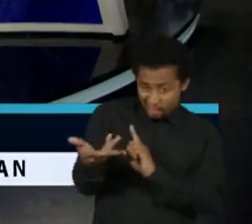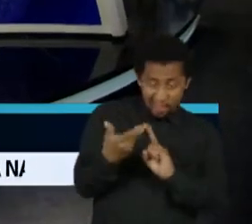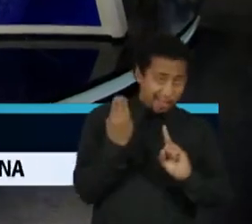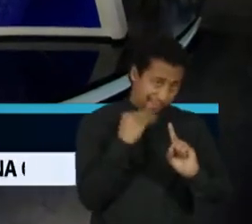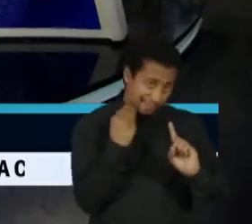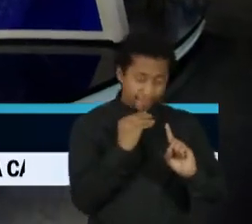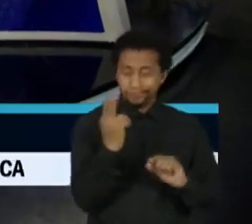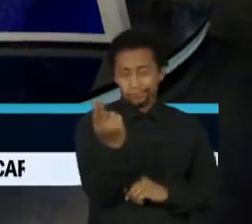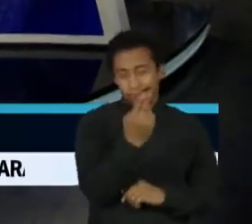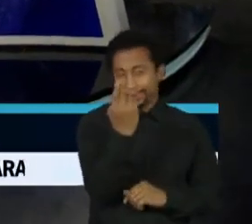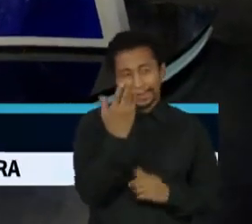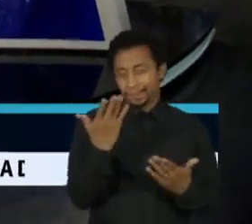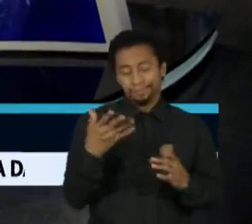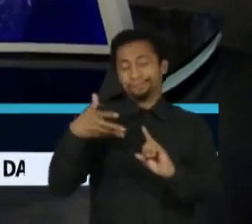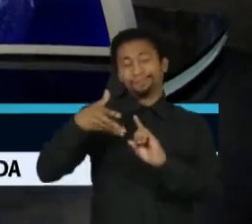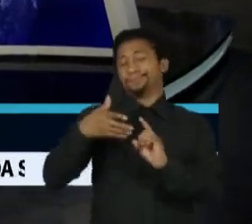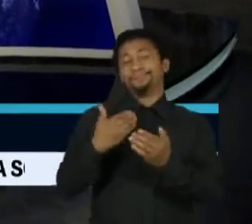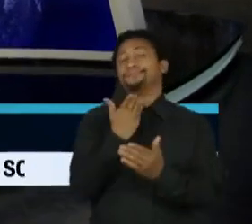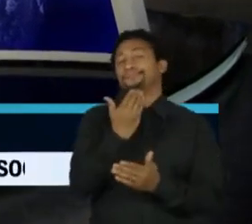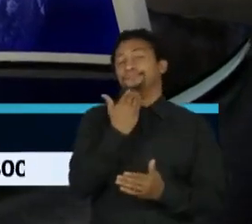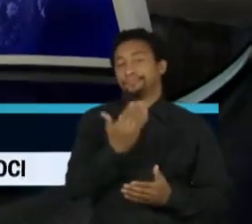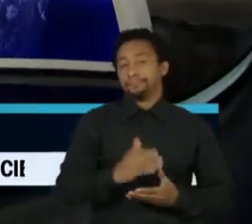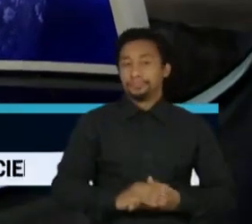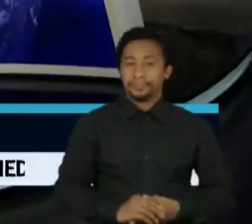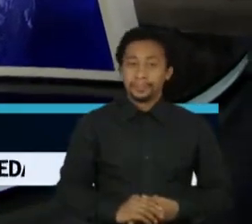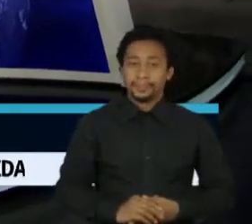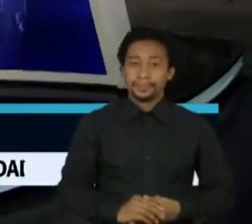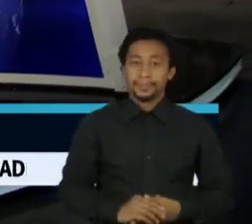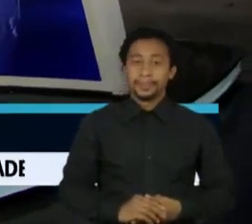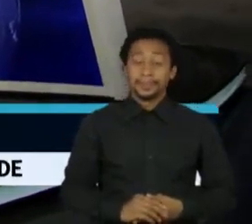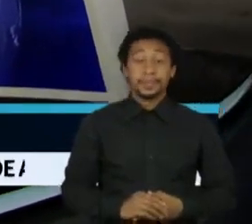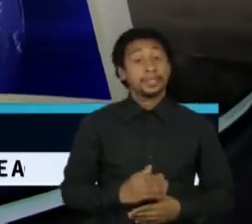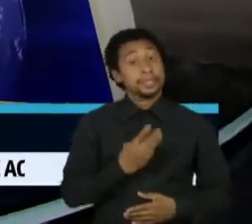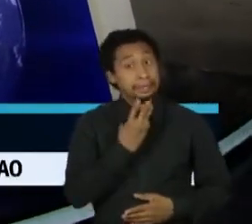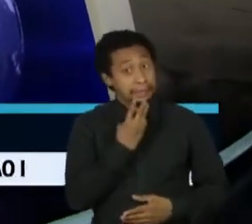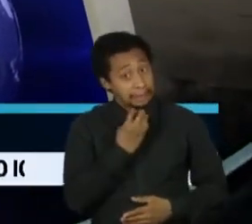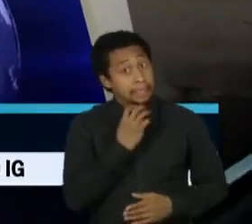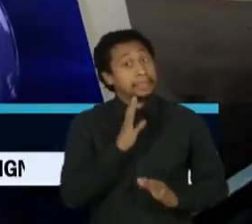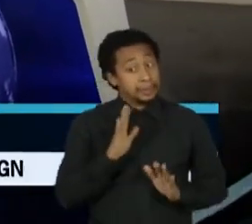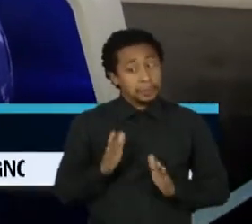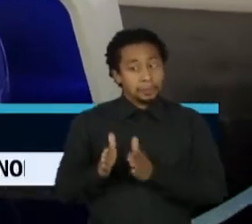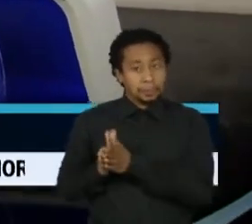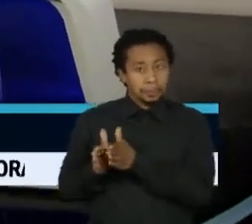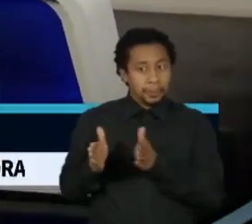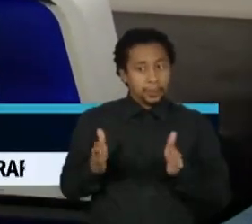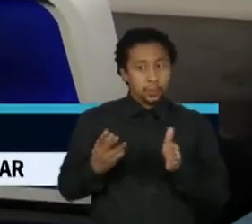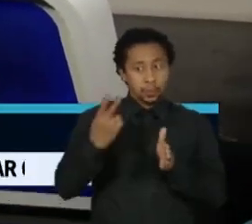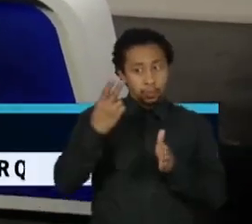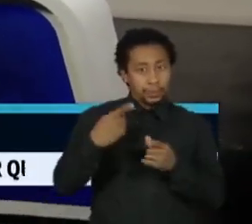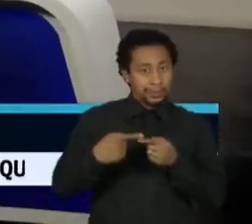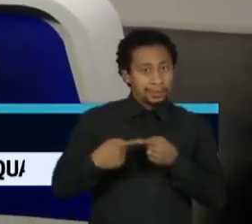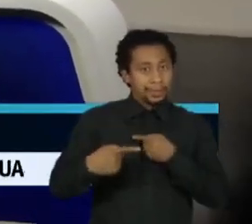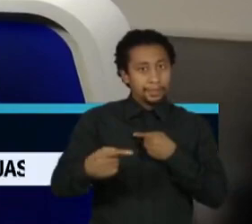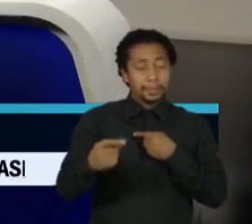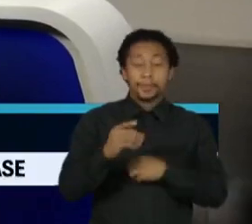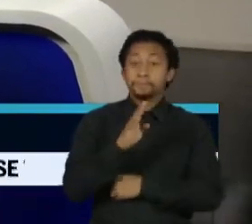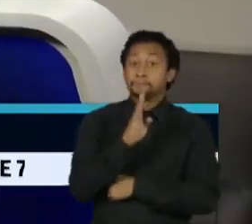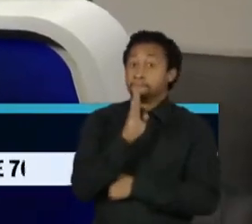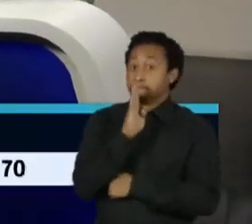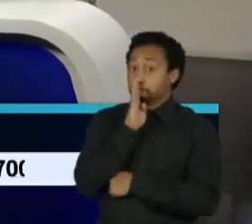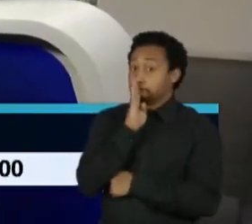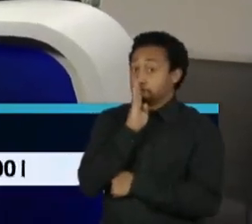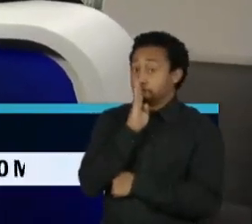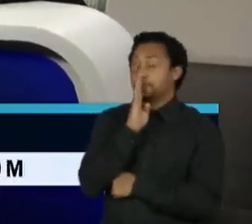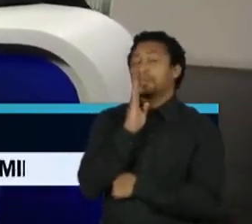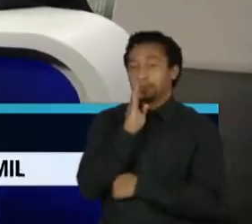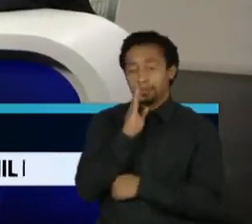acho que não surtiu nenhum efeito. Sênis, depois de 2 semanas de silêncio, inclusive sobre a reunião do presidente com os embaixadores, o